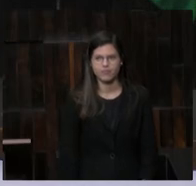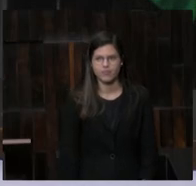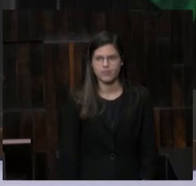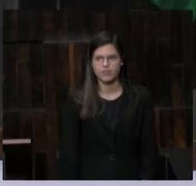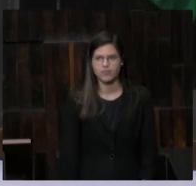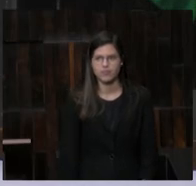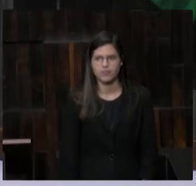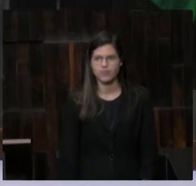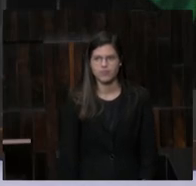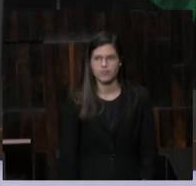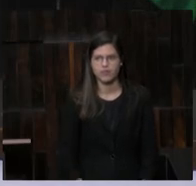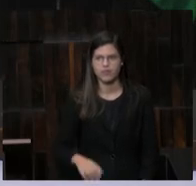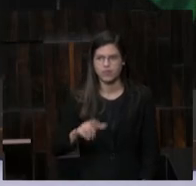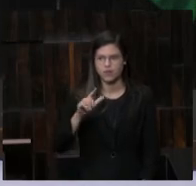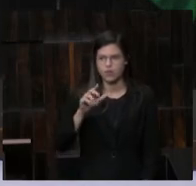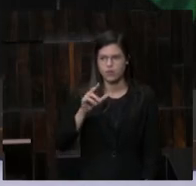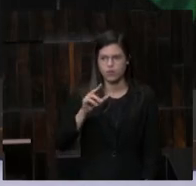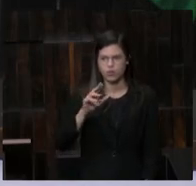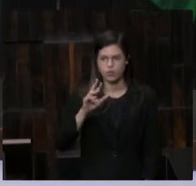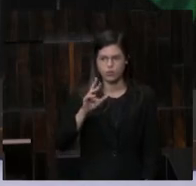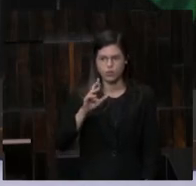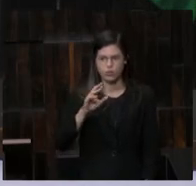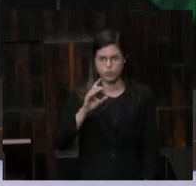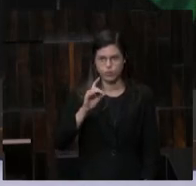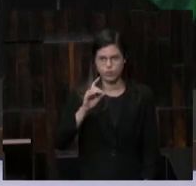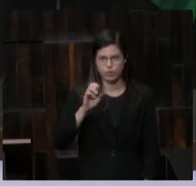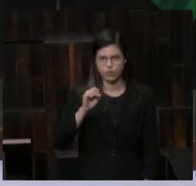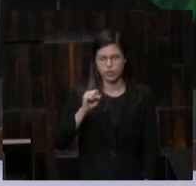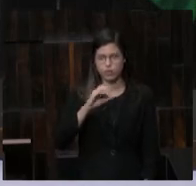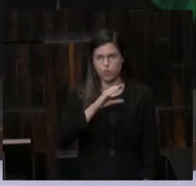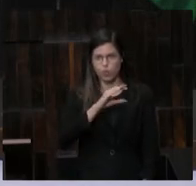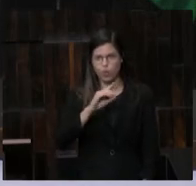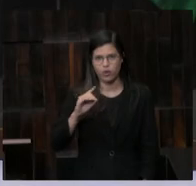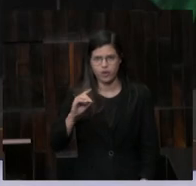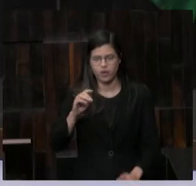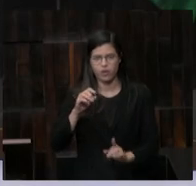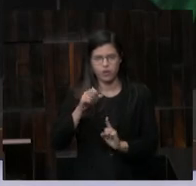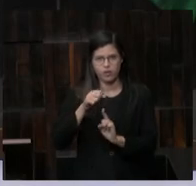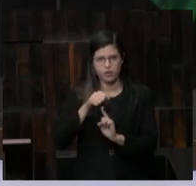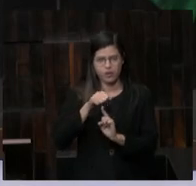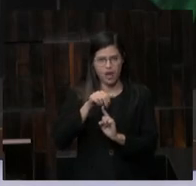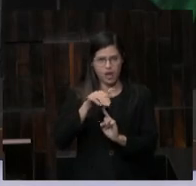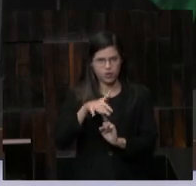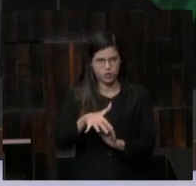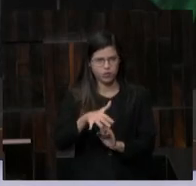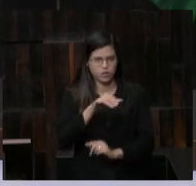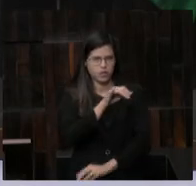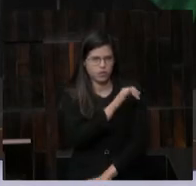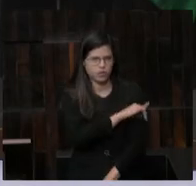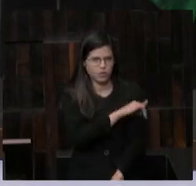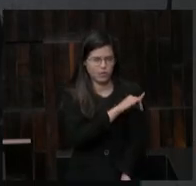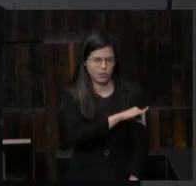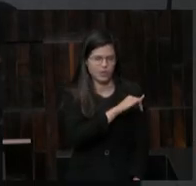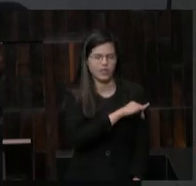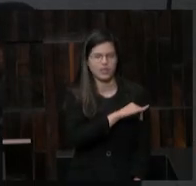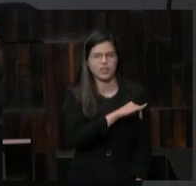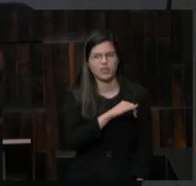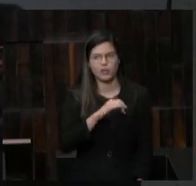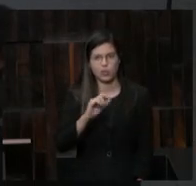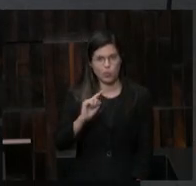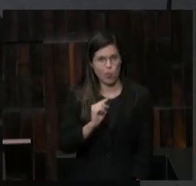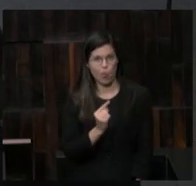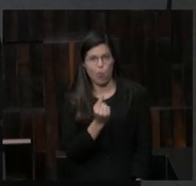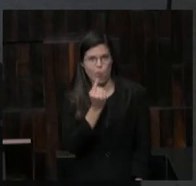Lourdes Maria, coordenadora da Catequese Inclusiva da Arquidiocese do Rio de Janeiro. Uma das coordenadoras. Uma, né,